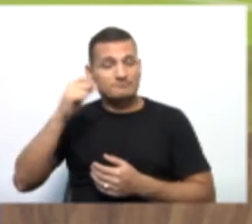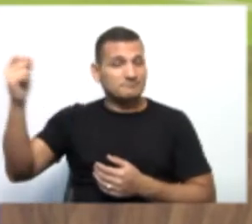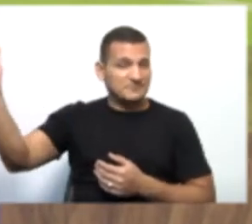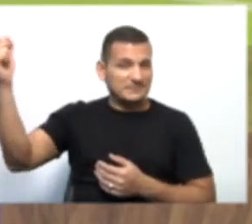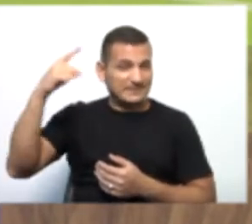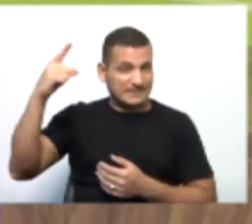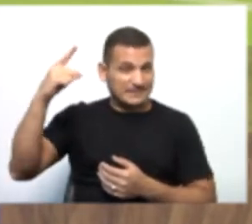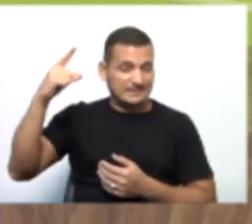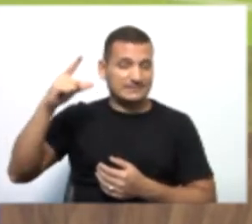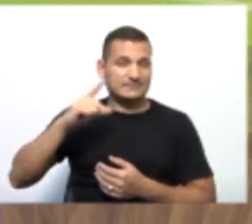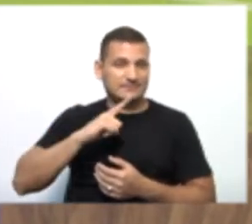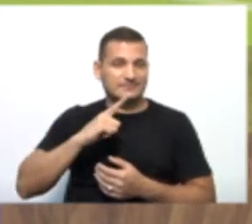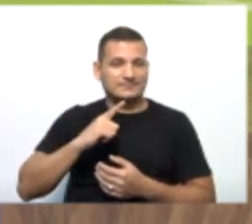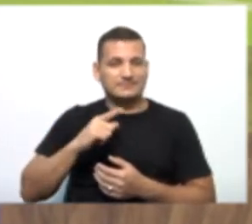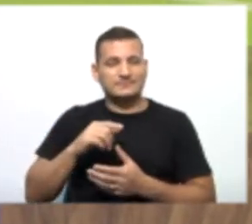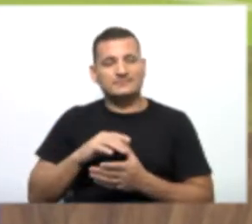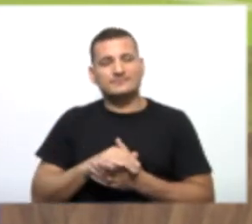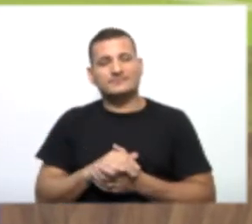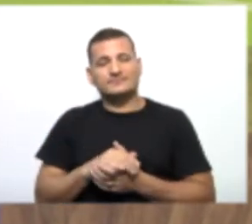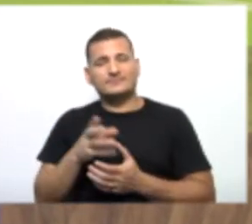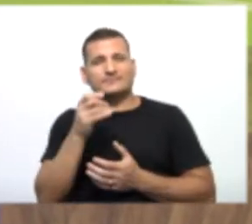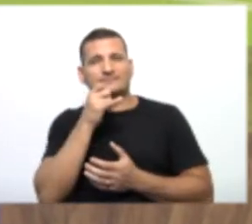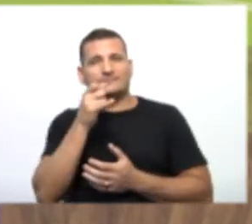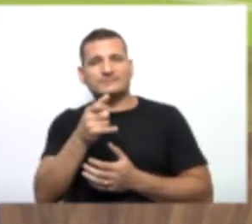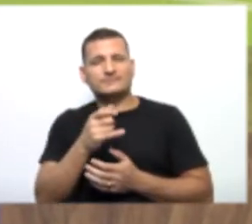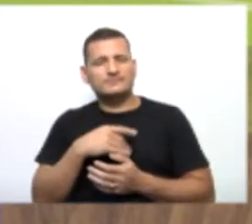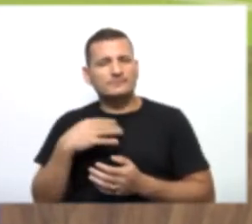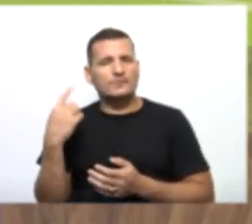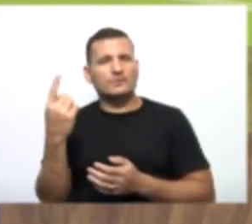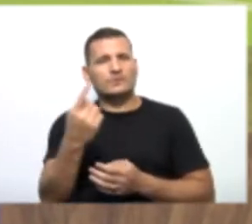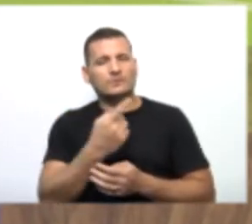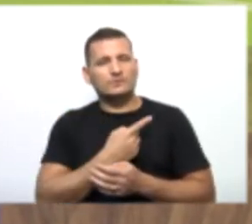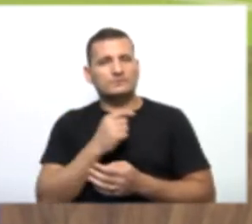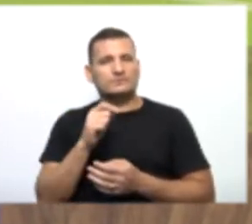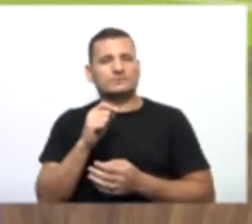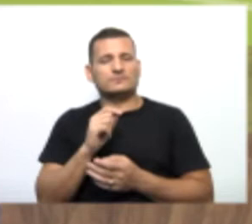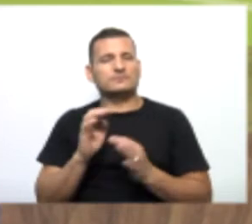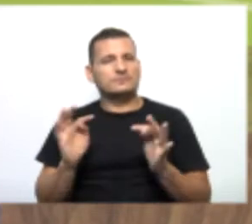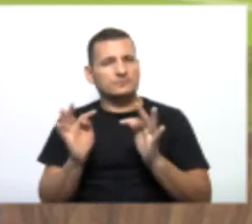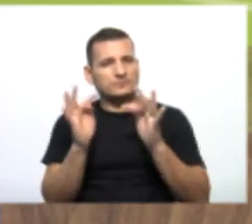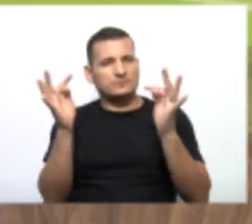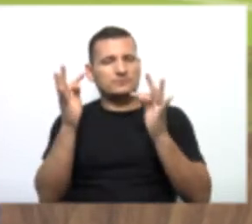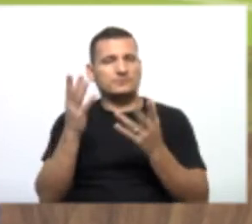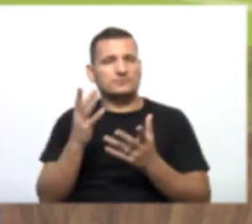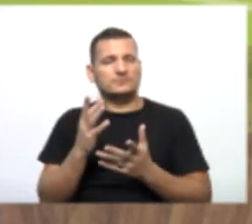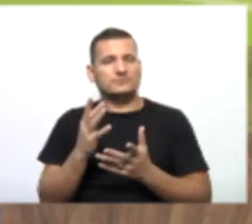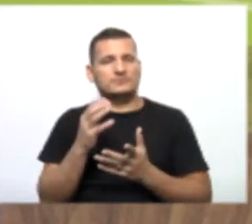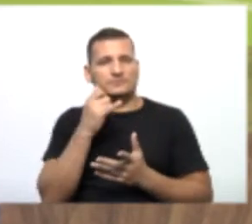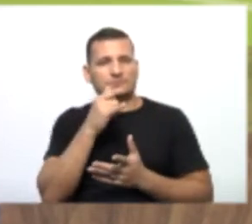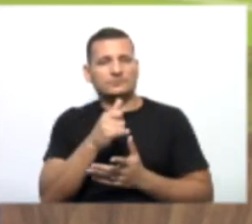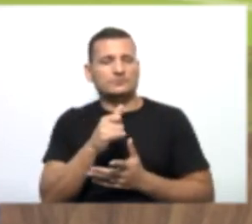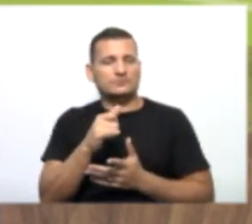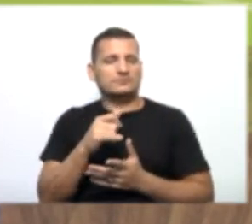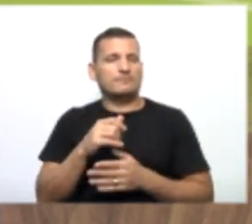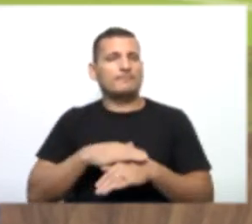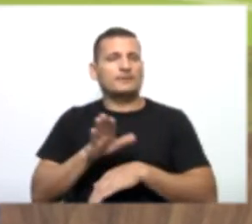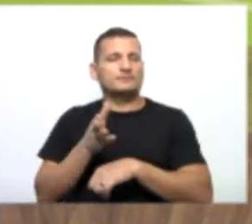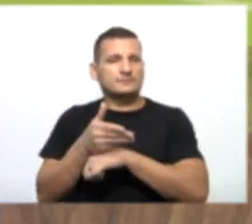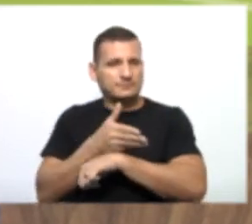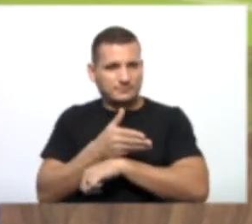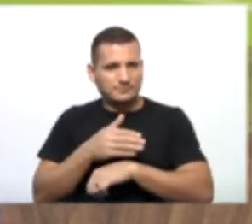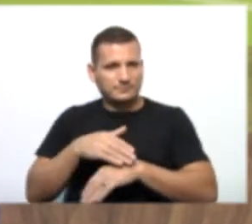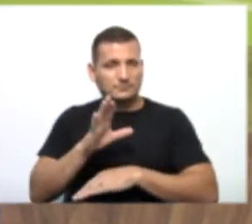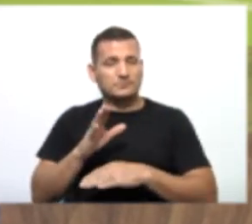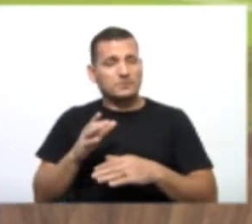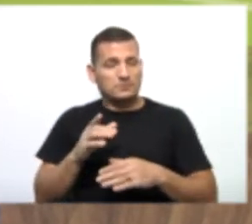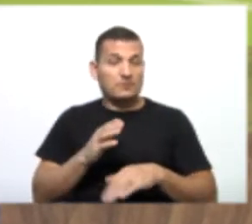está quentíssimo. Imagina aí se todos nós, se a tecnologia de energia solar fosse algo mais acessível. Hoje já está bem